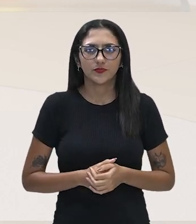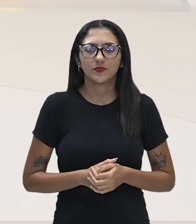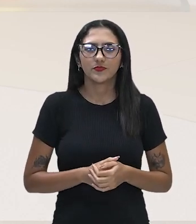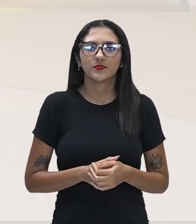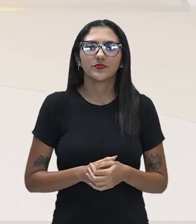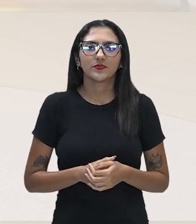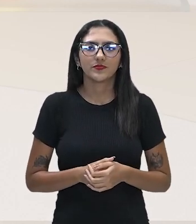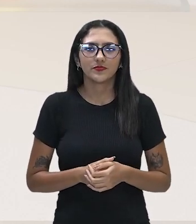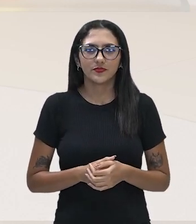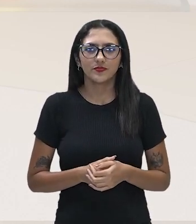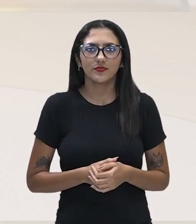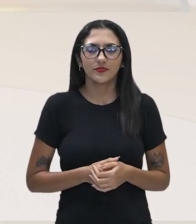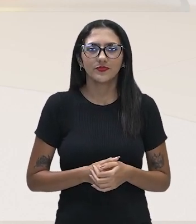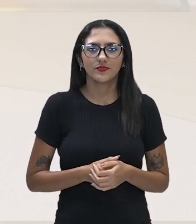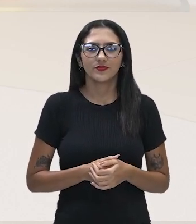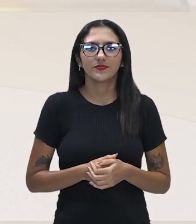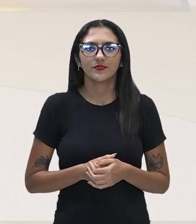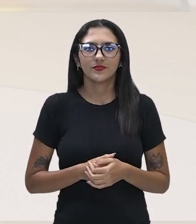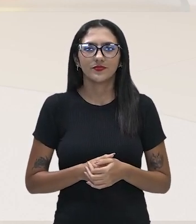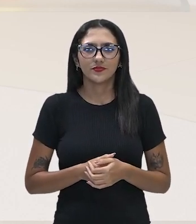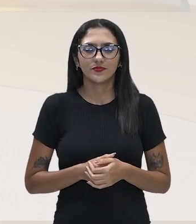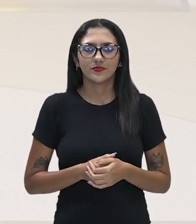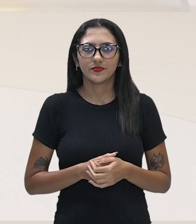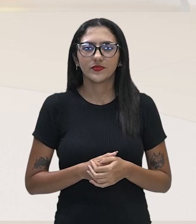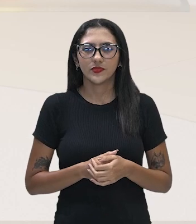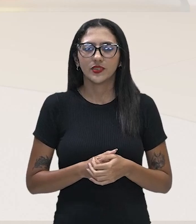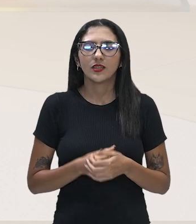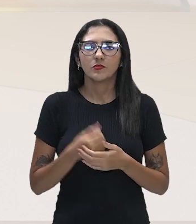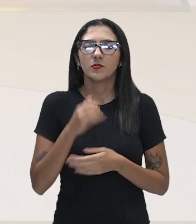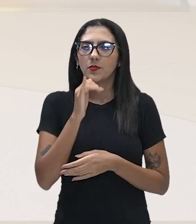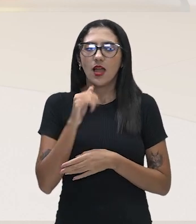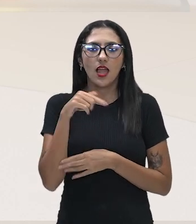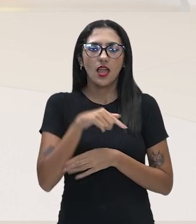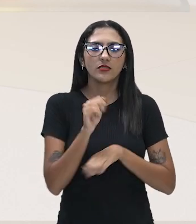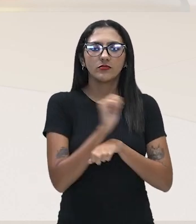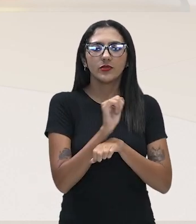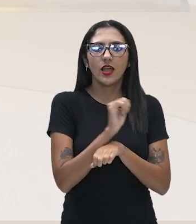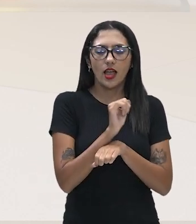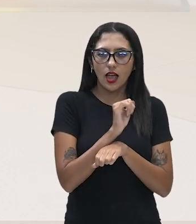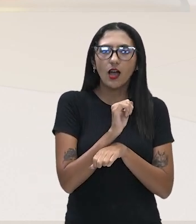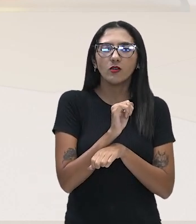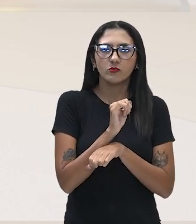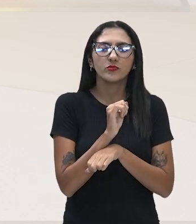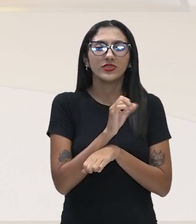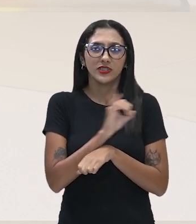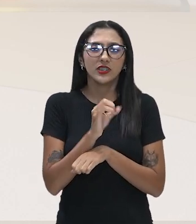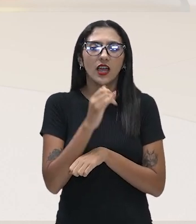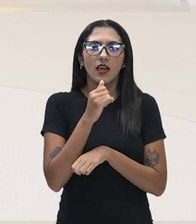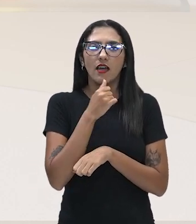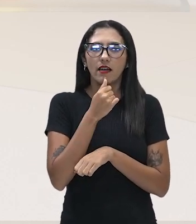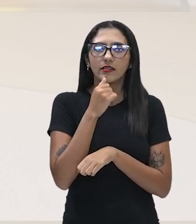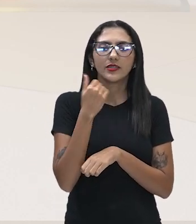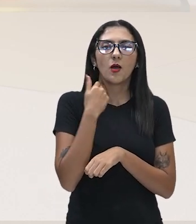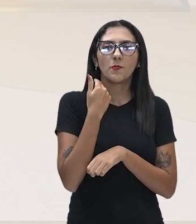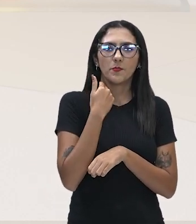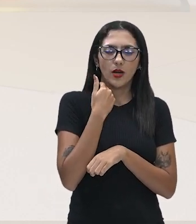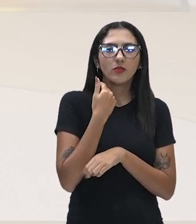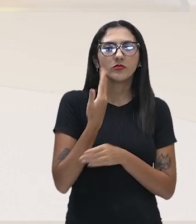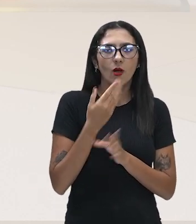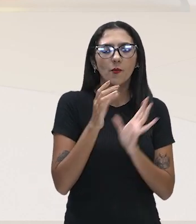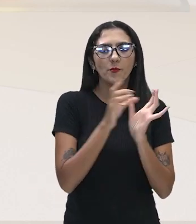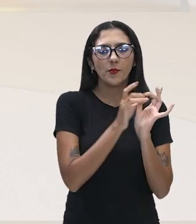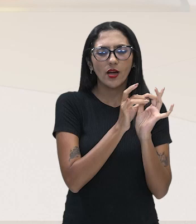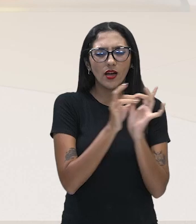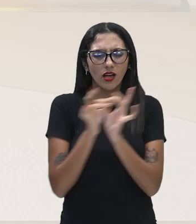desalineamento, né, quando o seu veículo está alienado ao banco, ele fica alienado até